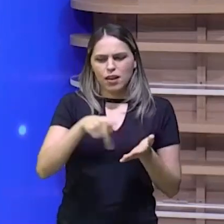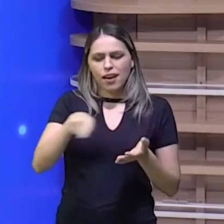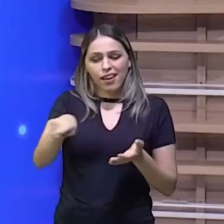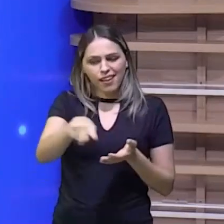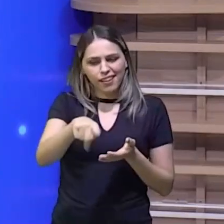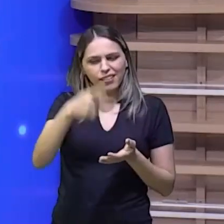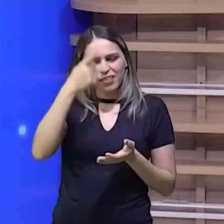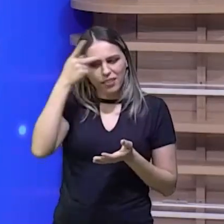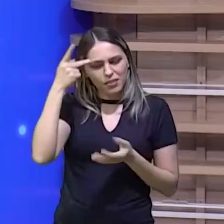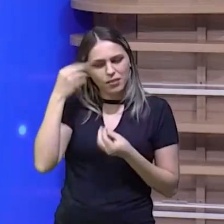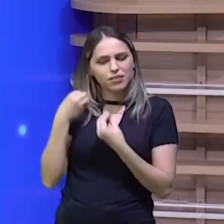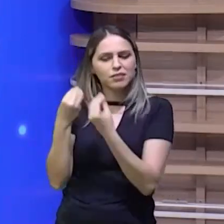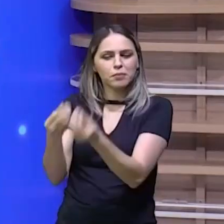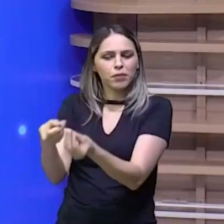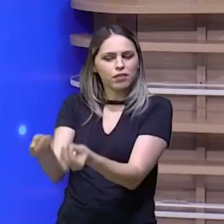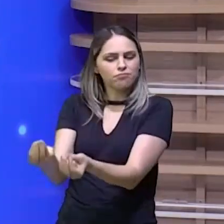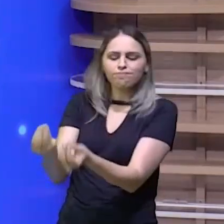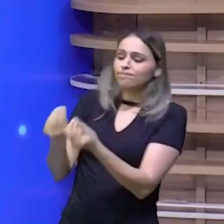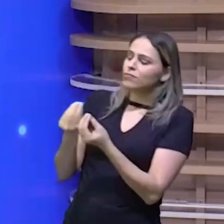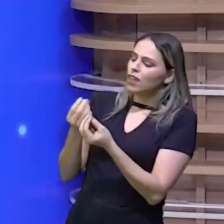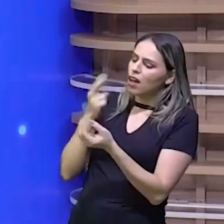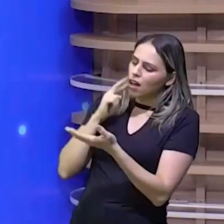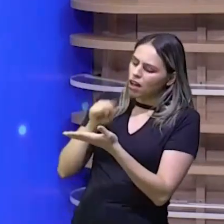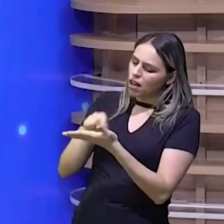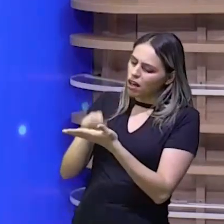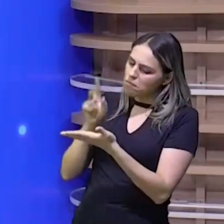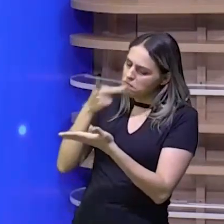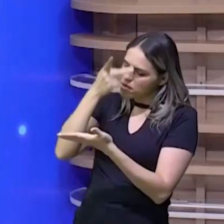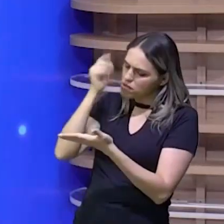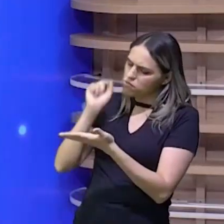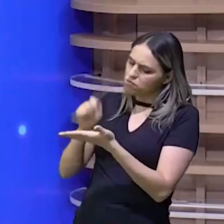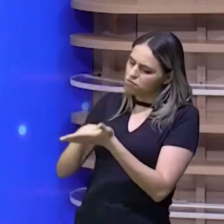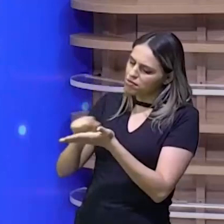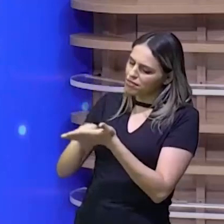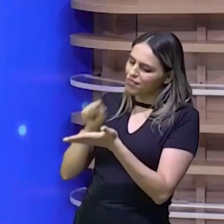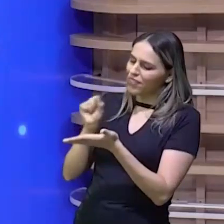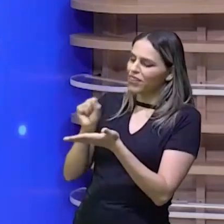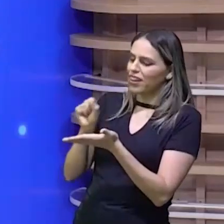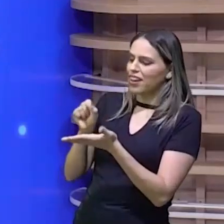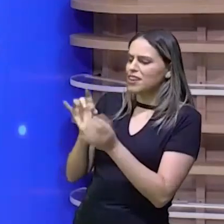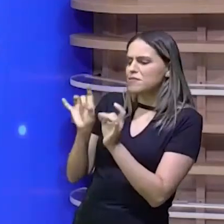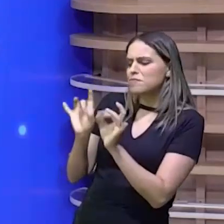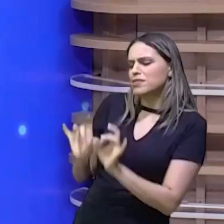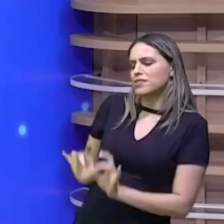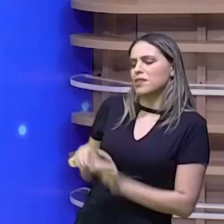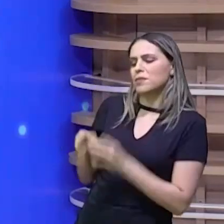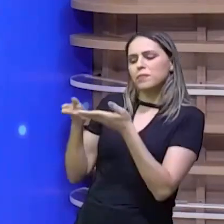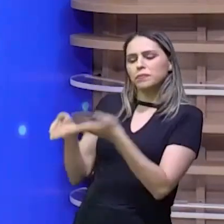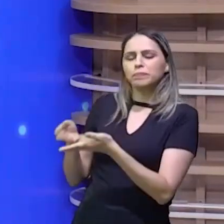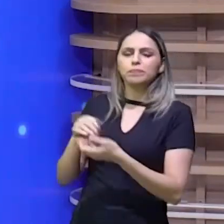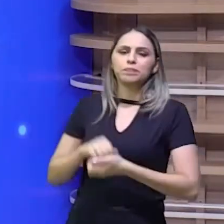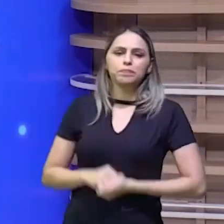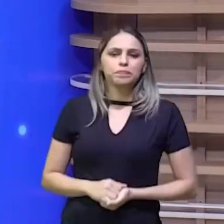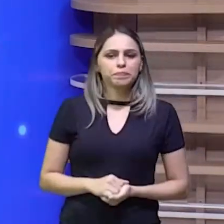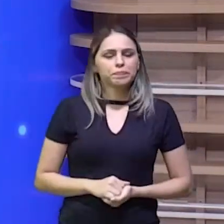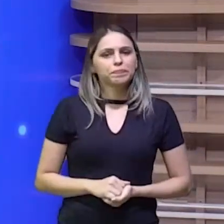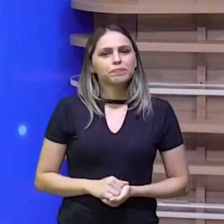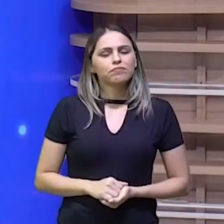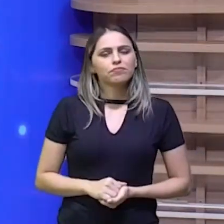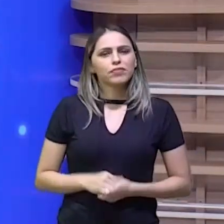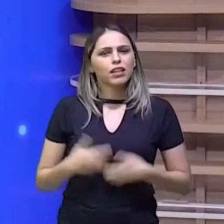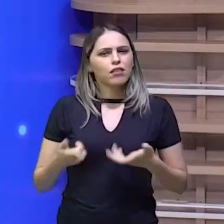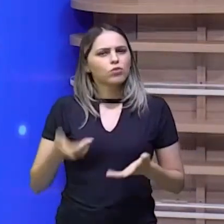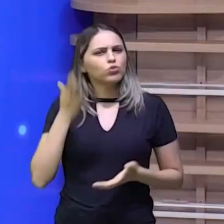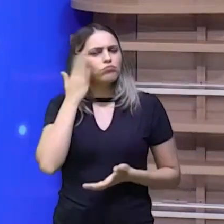é saber que foi você que escreveu especialmente para ela. Crianças, agora que nós já vimos